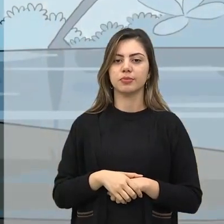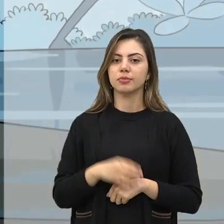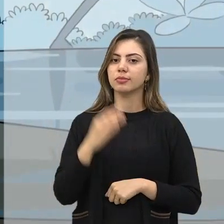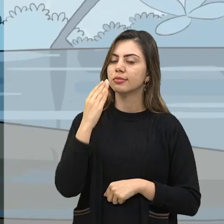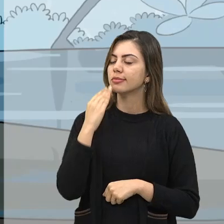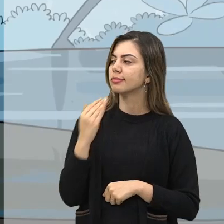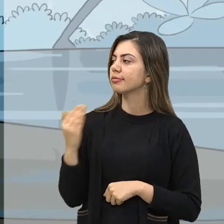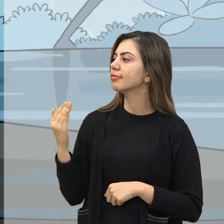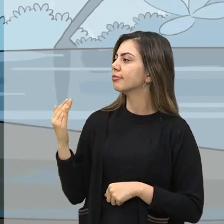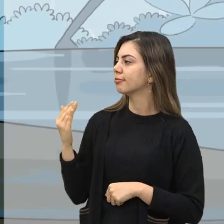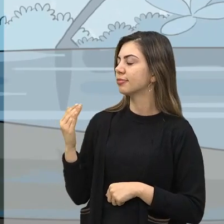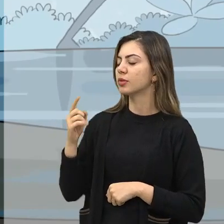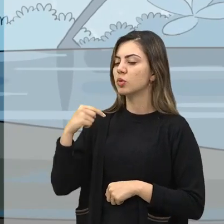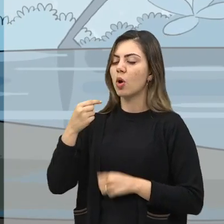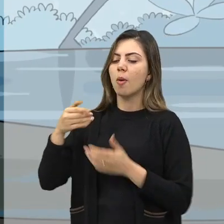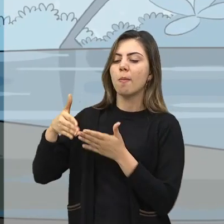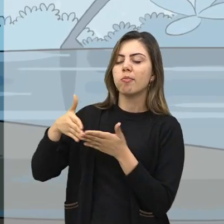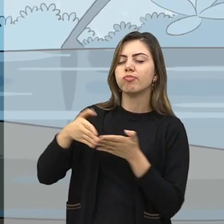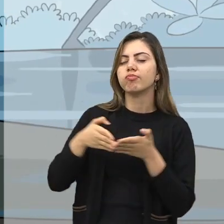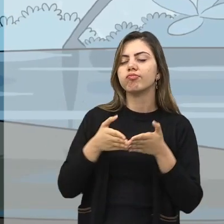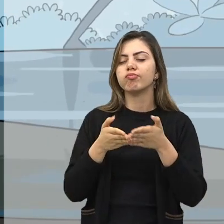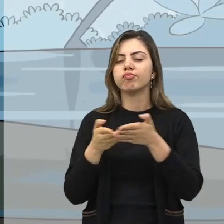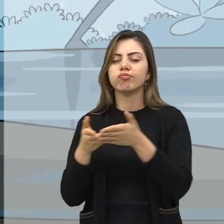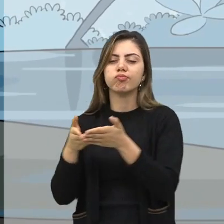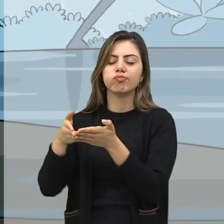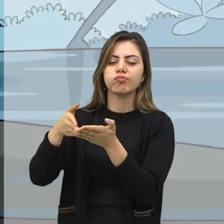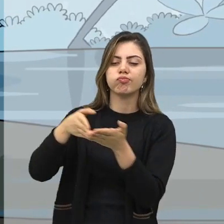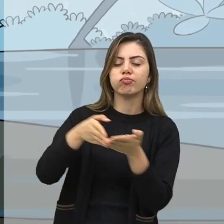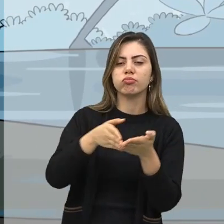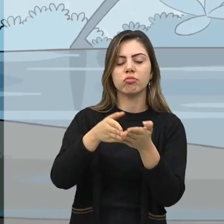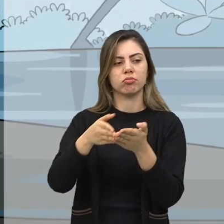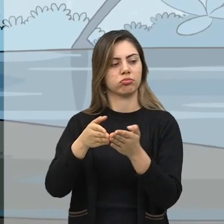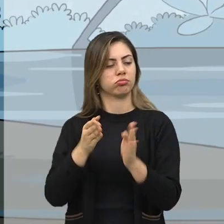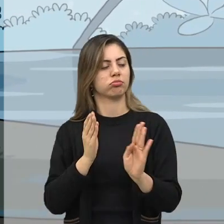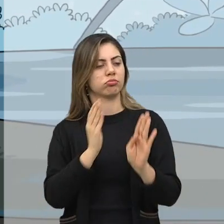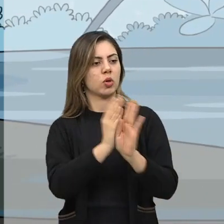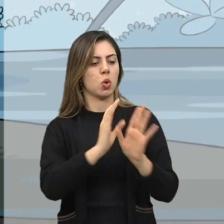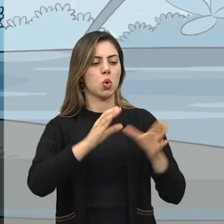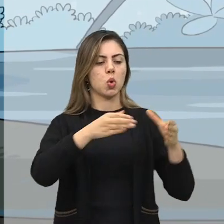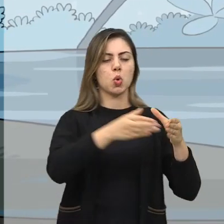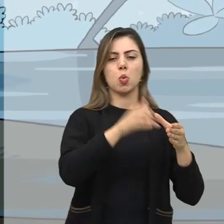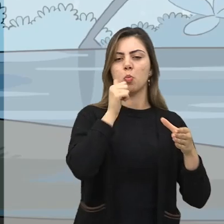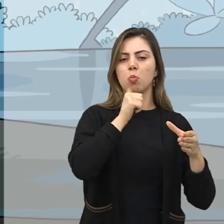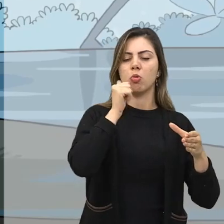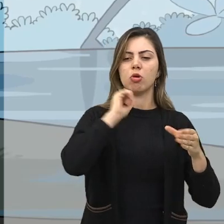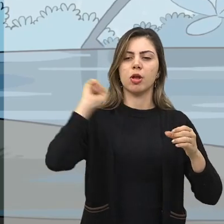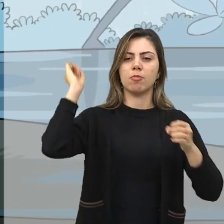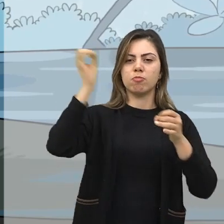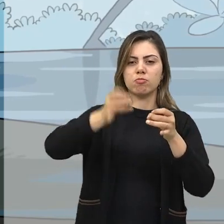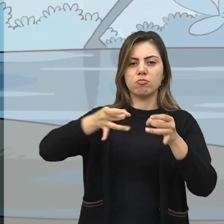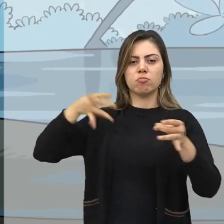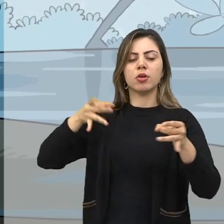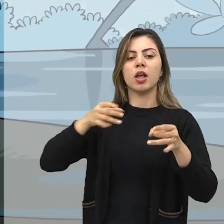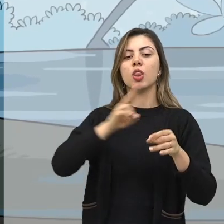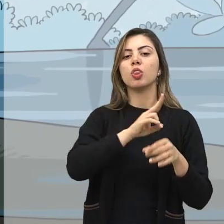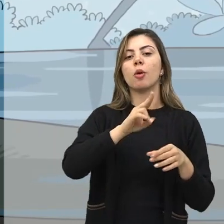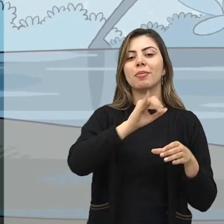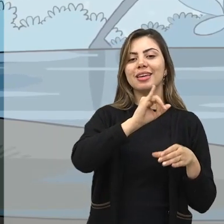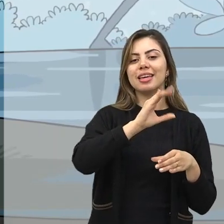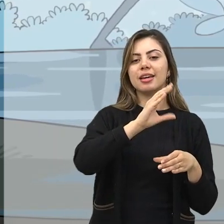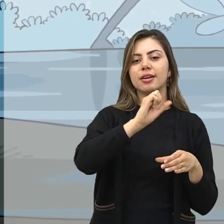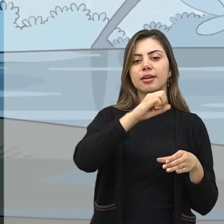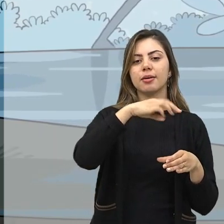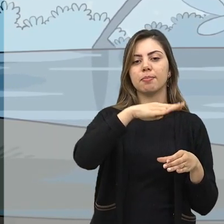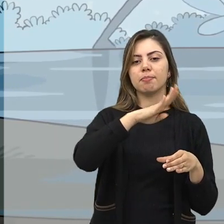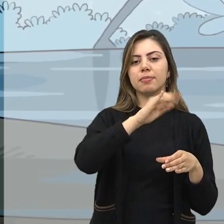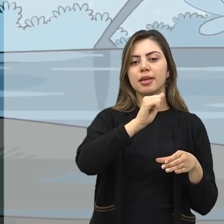Um dia, enquanto navegávamos, encontramos um grupo de mulheres guerreiras chamadas Icamiabas.